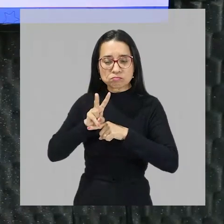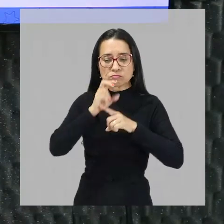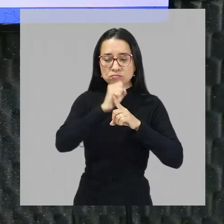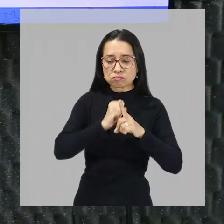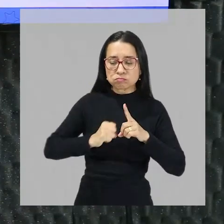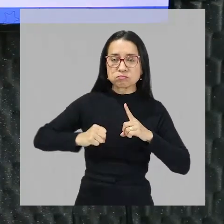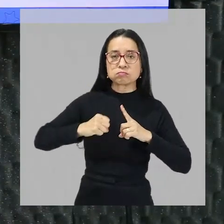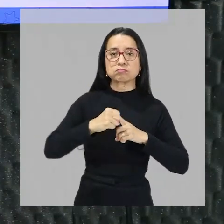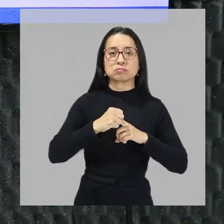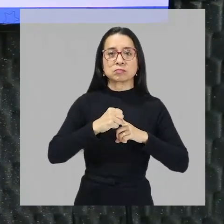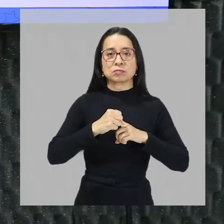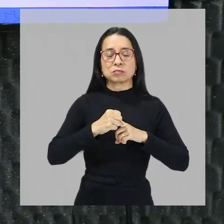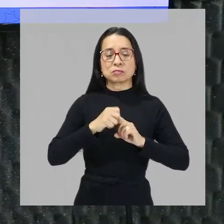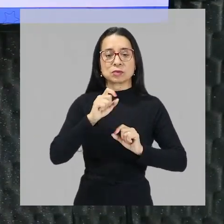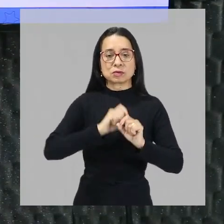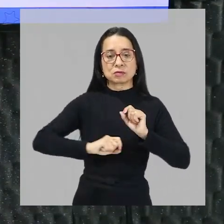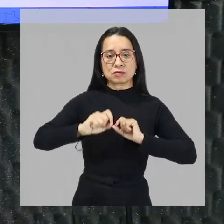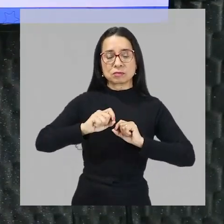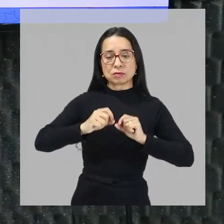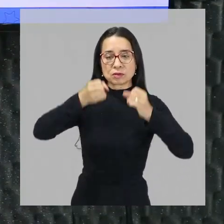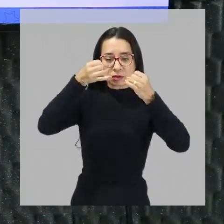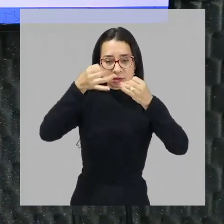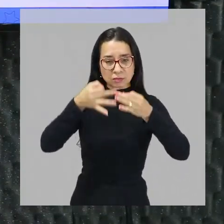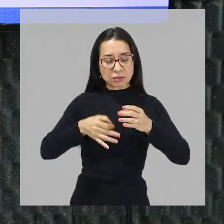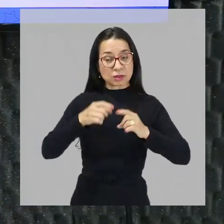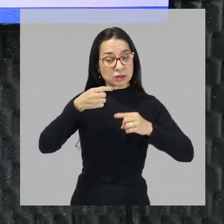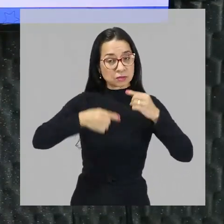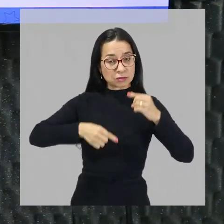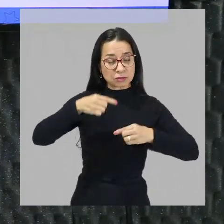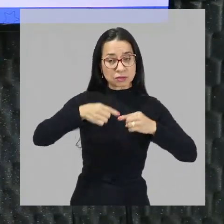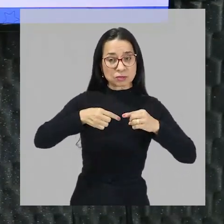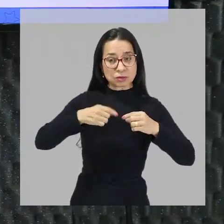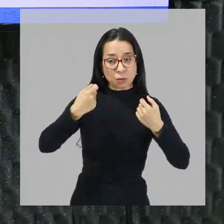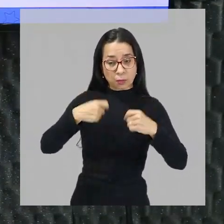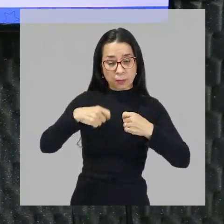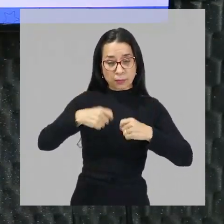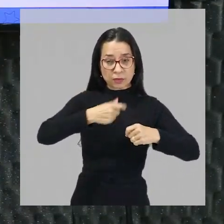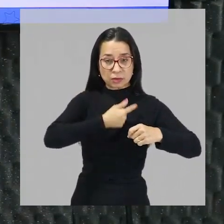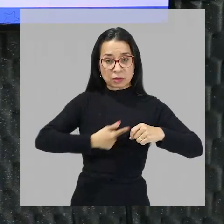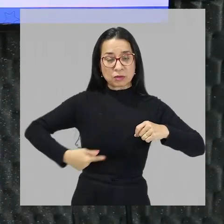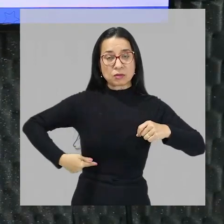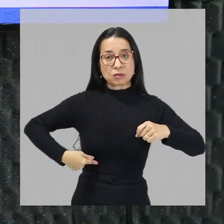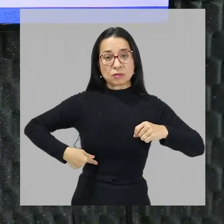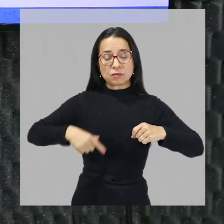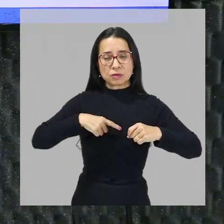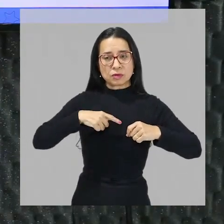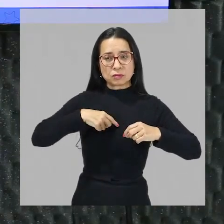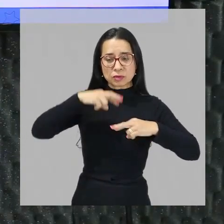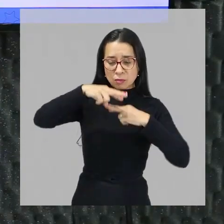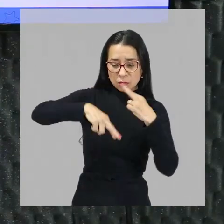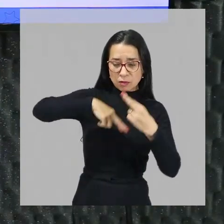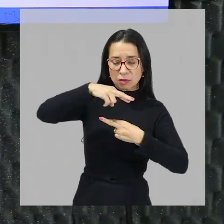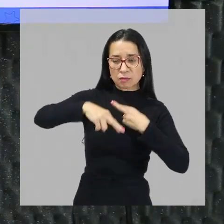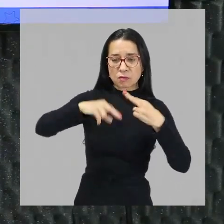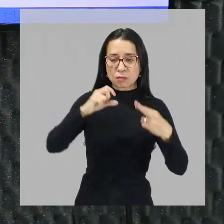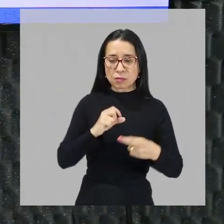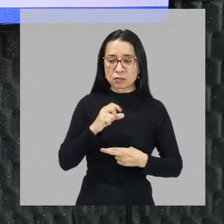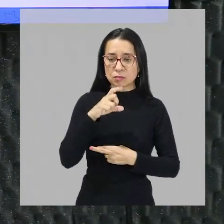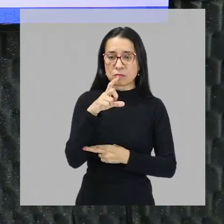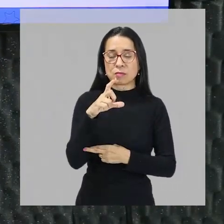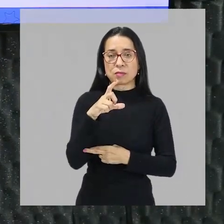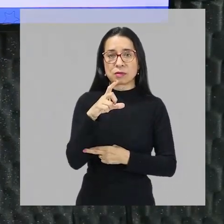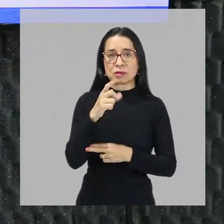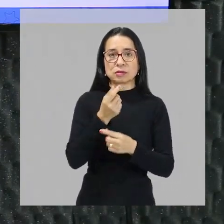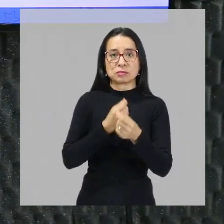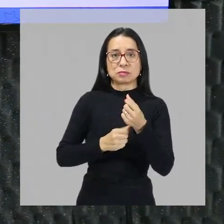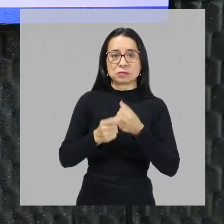a discussão em torno do quê? Da necessidade desse governo ter feito reformas macroeconômicas, né? Que